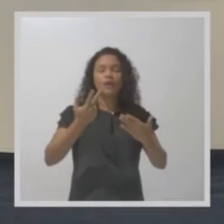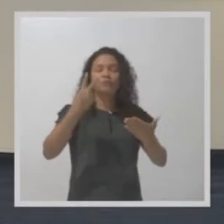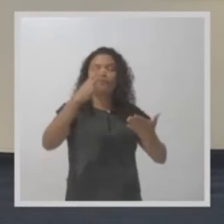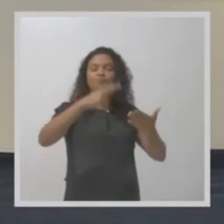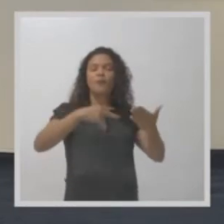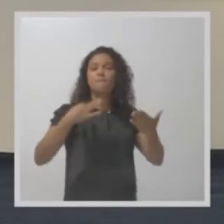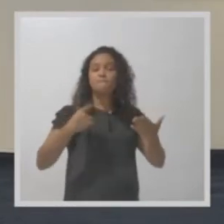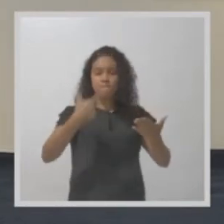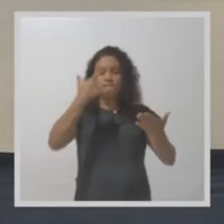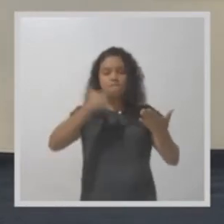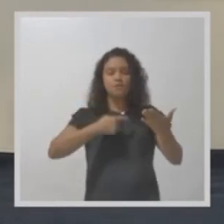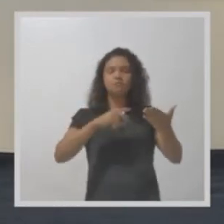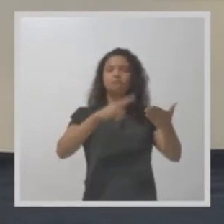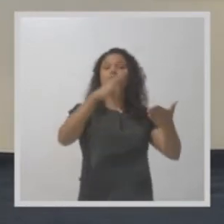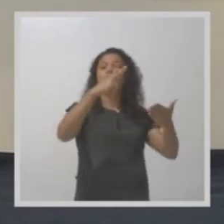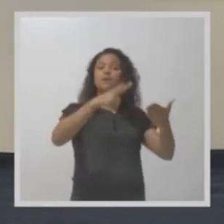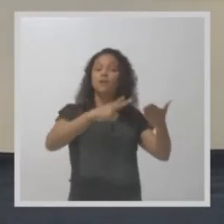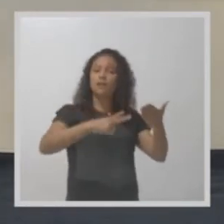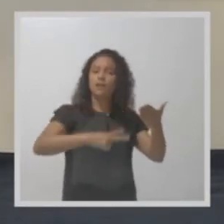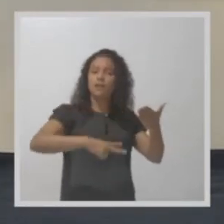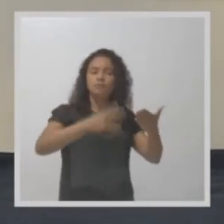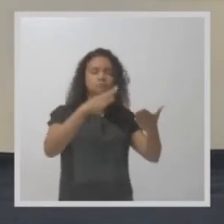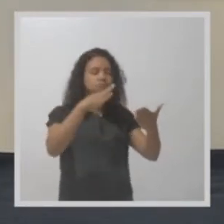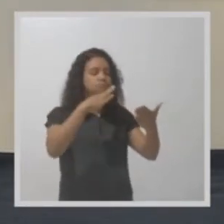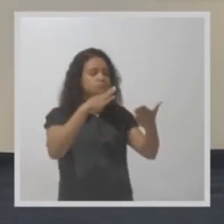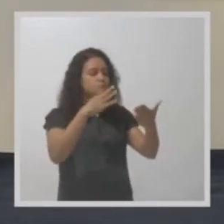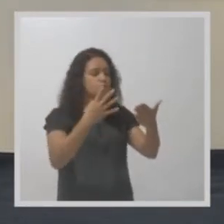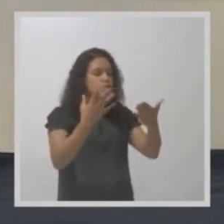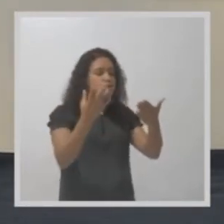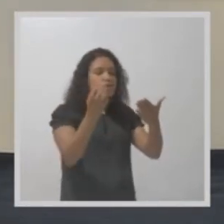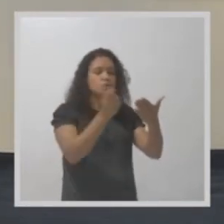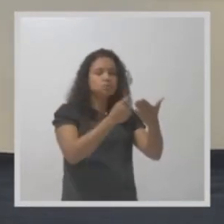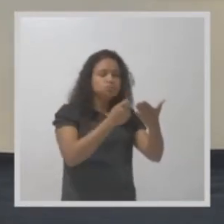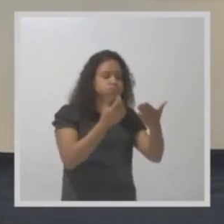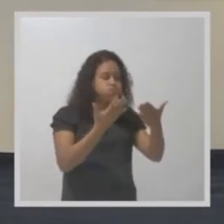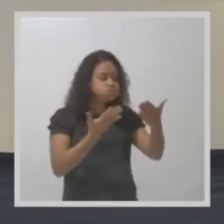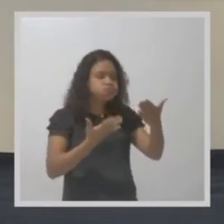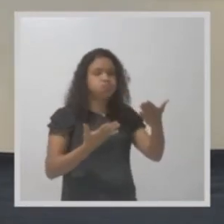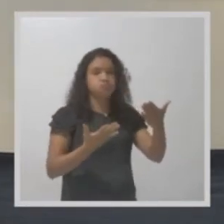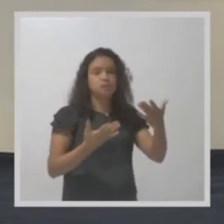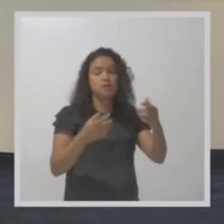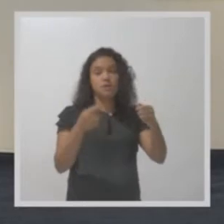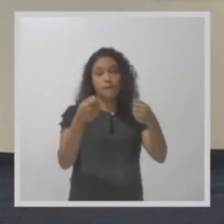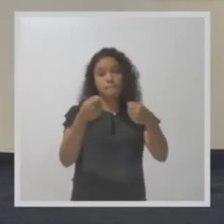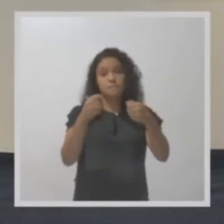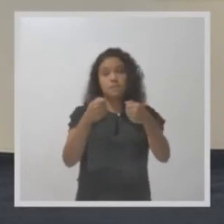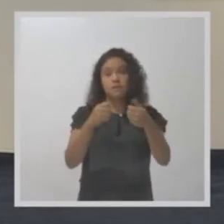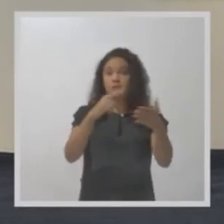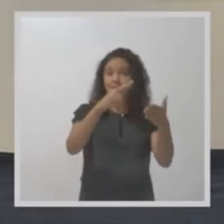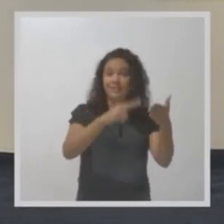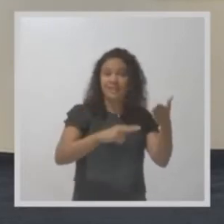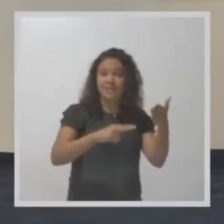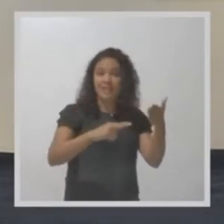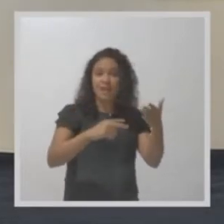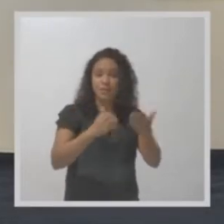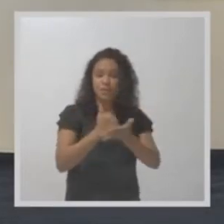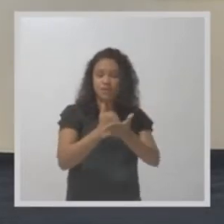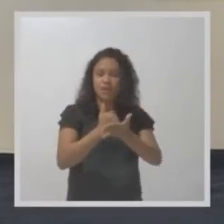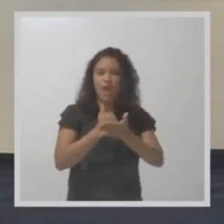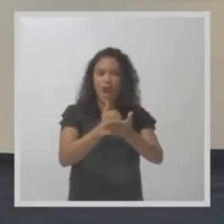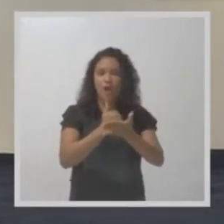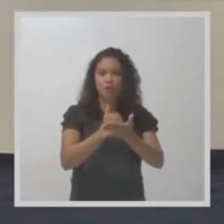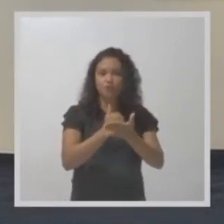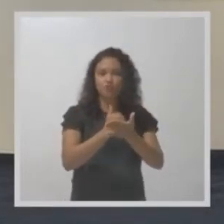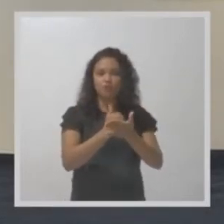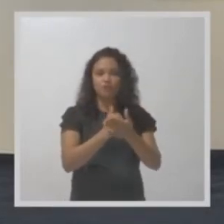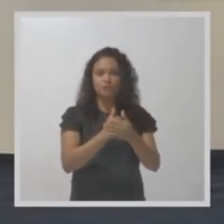né? Aqui atrás vocês têm alguns livros, certo? Então, ler também aproxima muito dessa